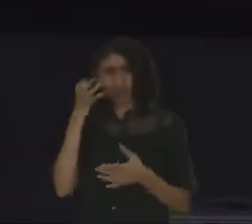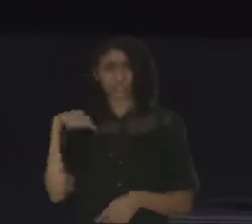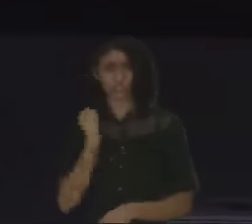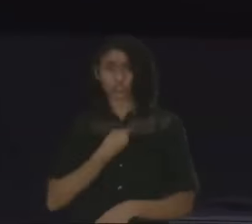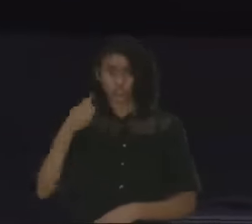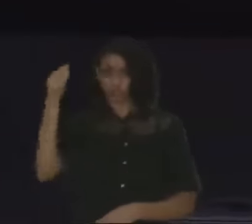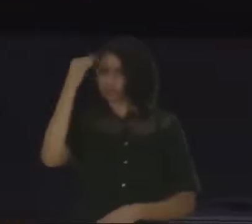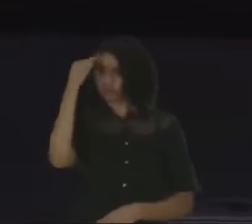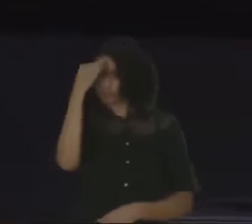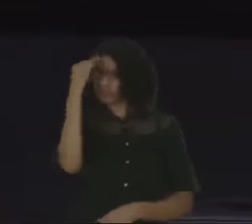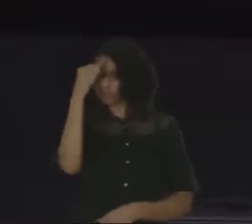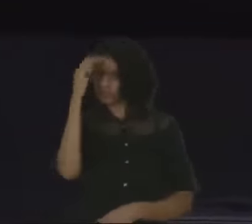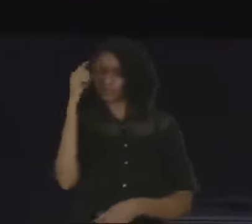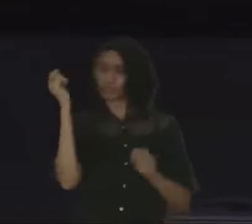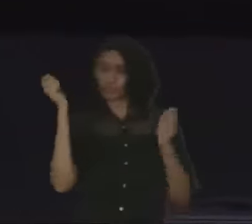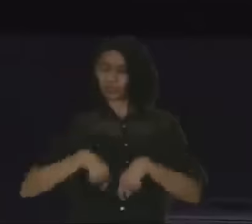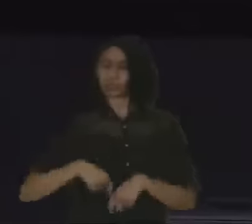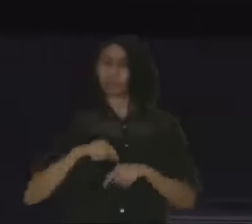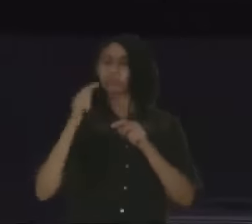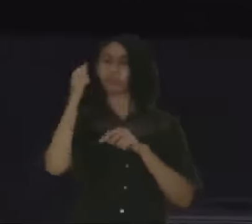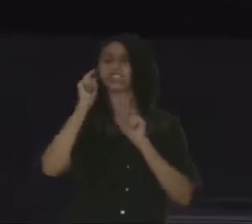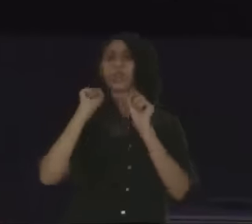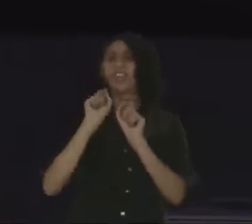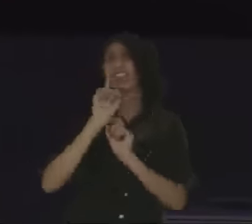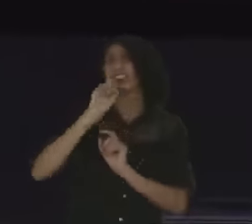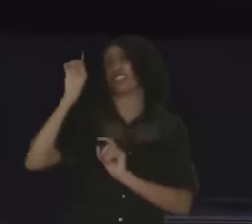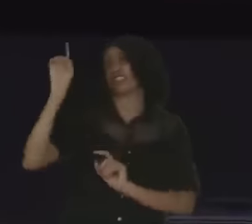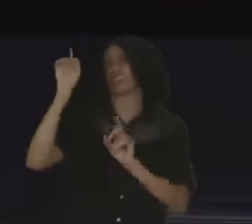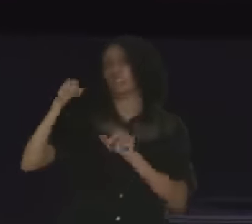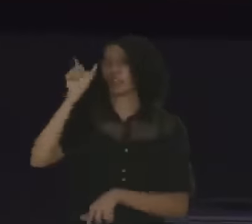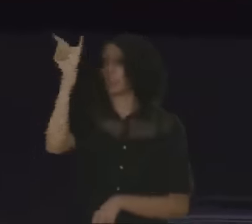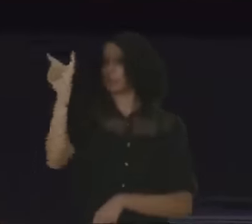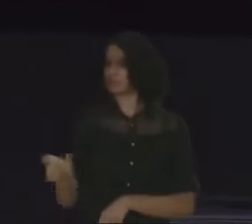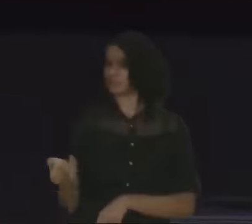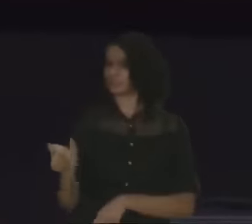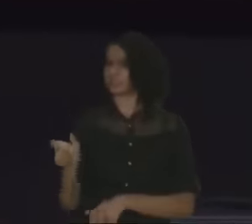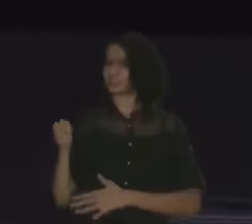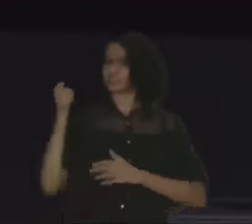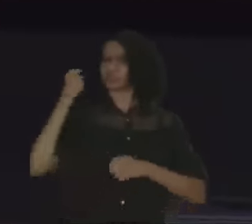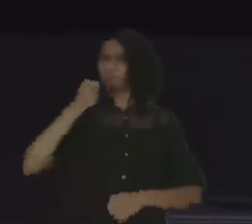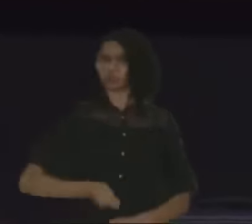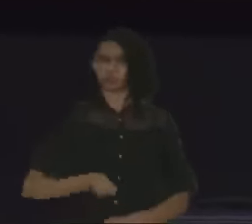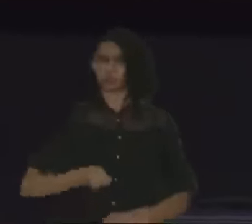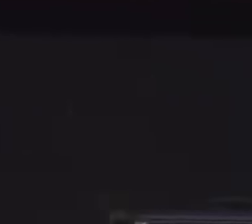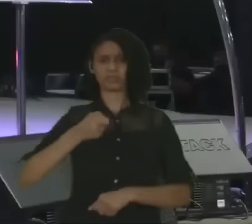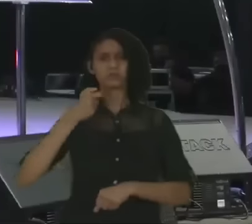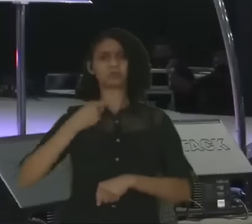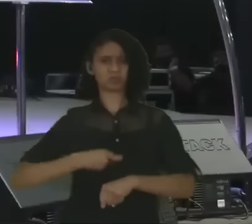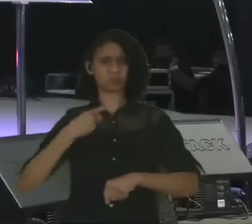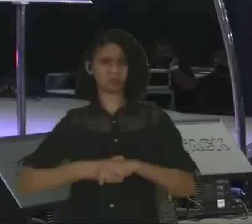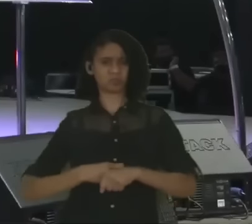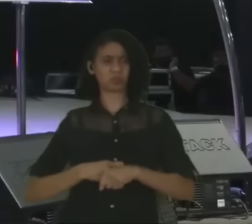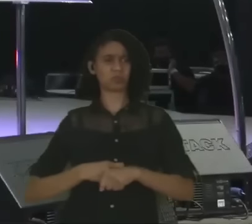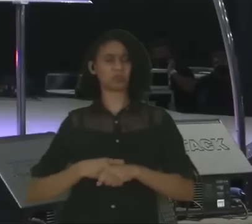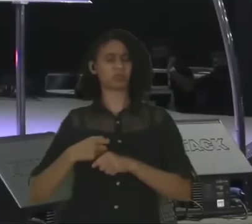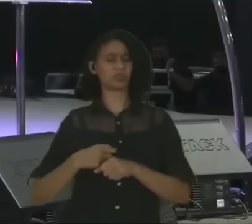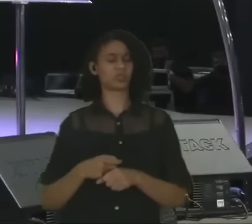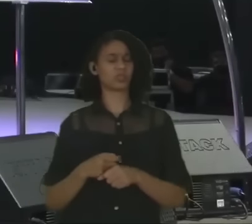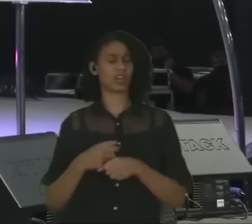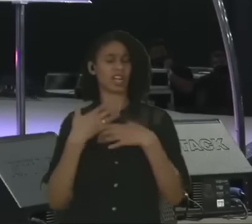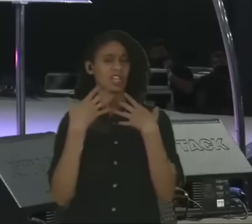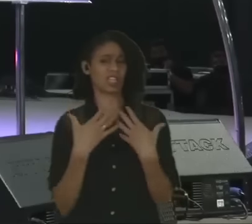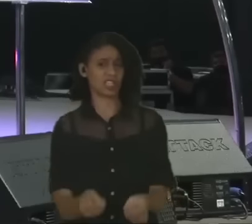na sua mente de que Deus é aquele ser extremamente rigoroso extremamente decepcionado com a